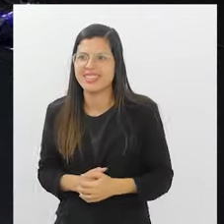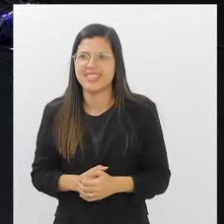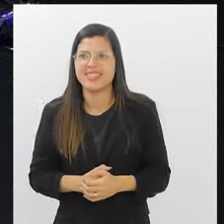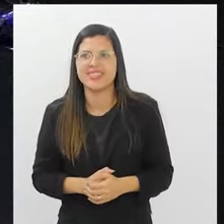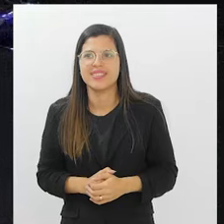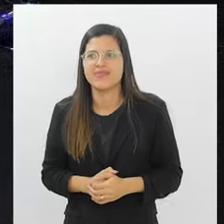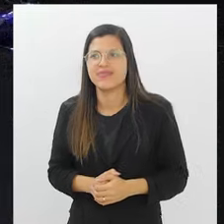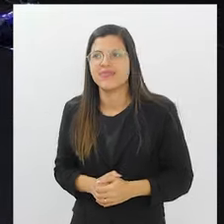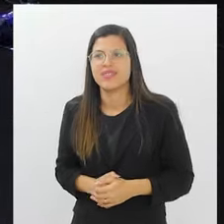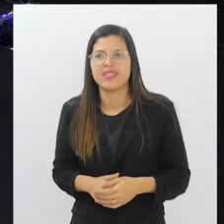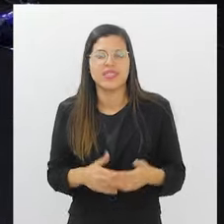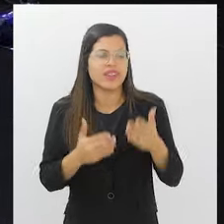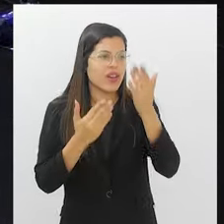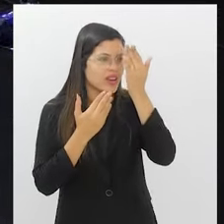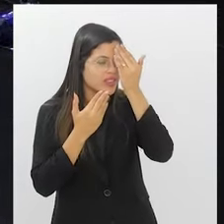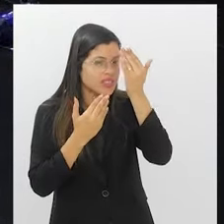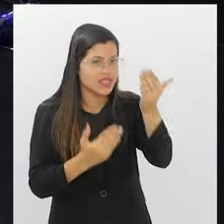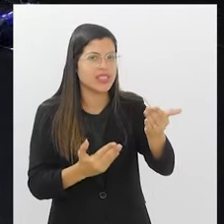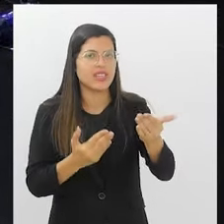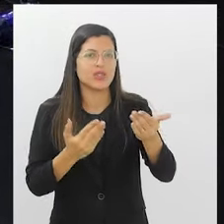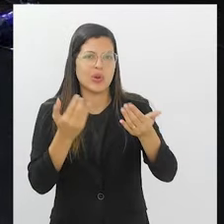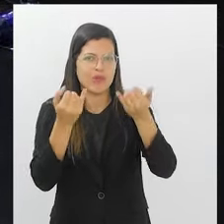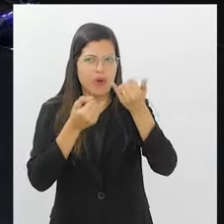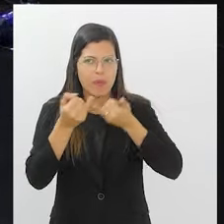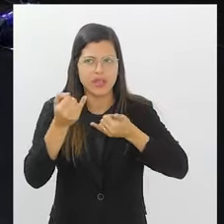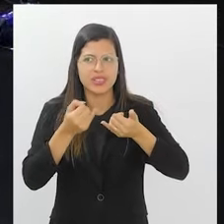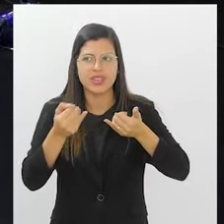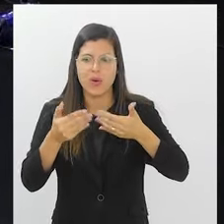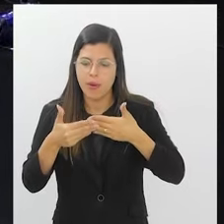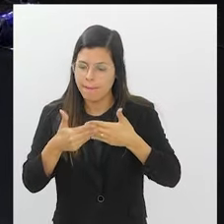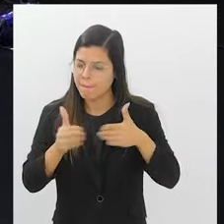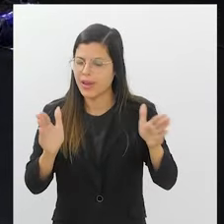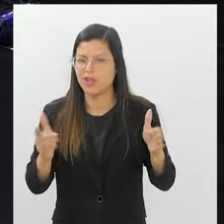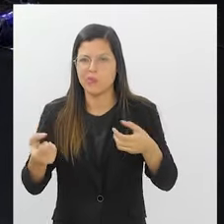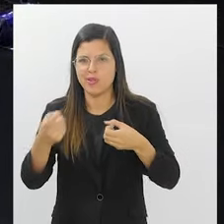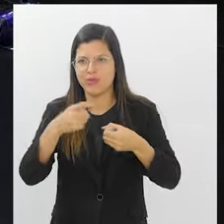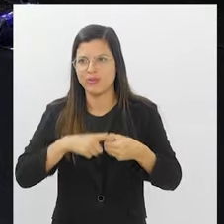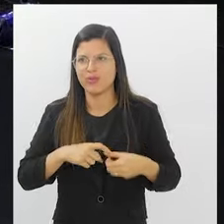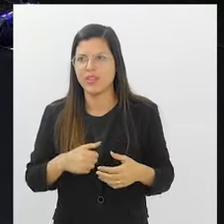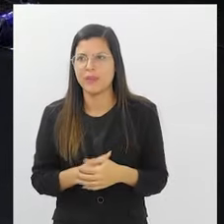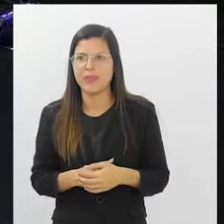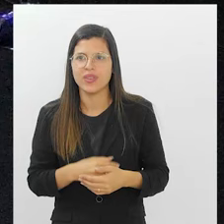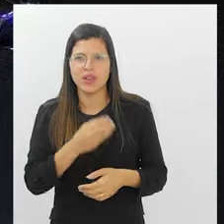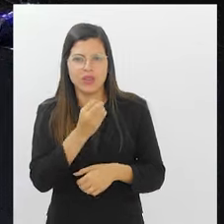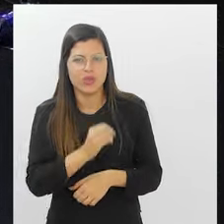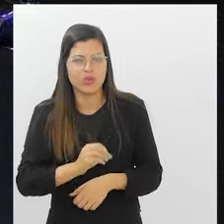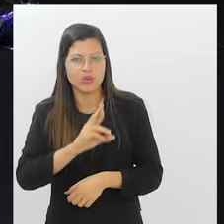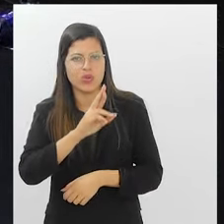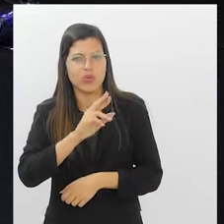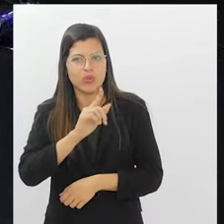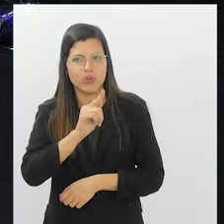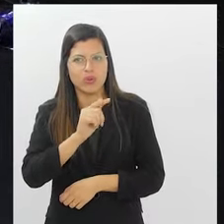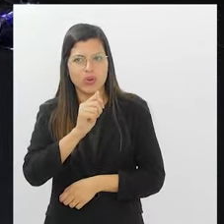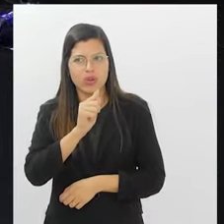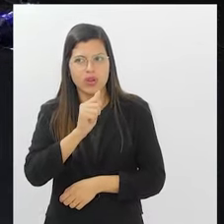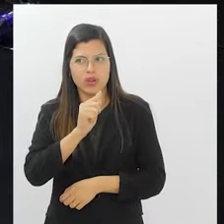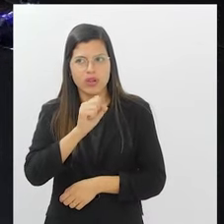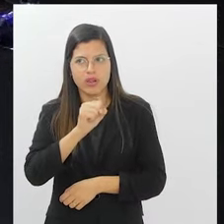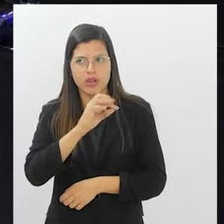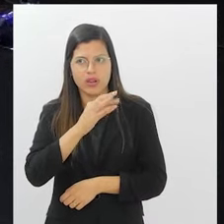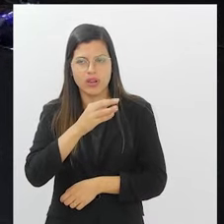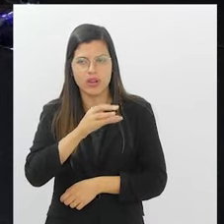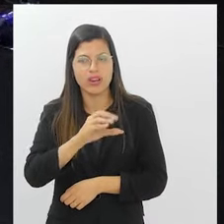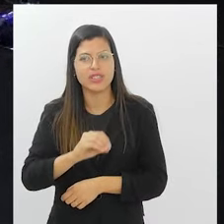Muito obrigada. Eu agradeço a disponibilidade e as informações. E as portas estão abertas para voltar. Doutor Gastão, por gentileza,